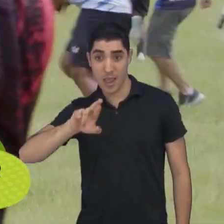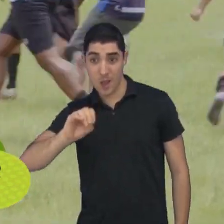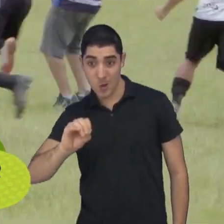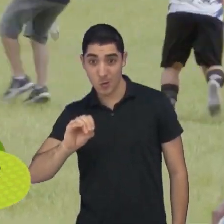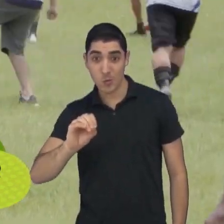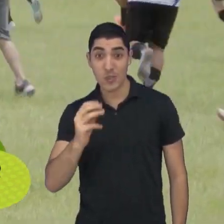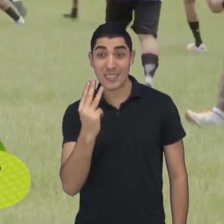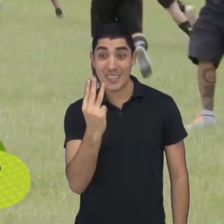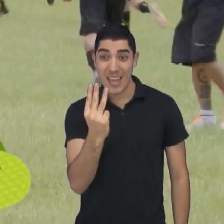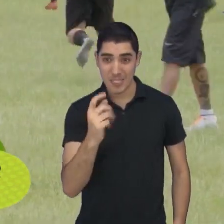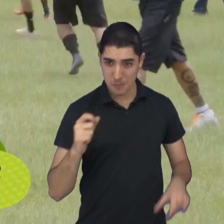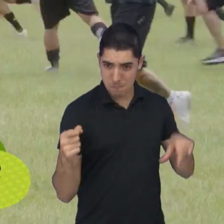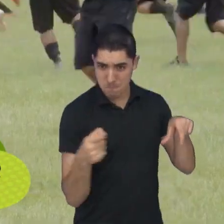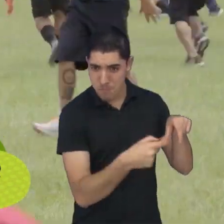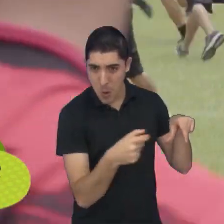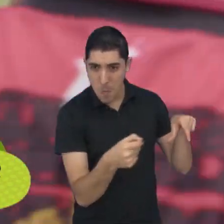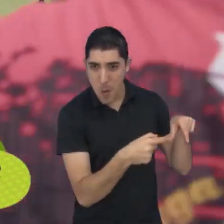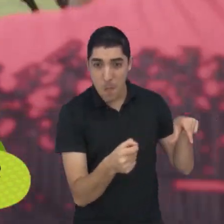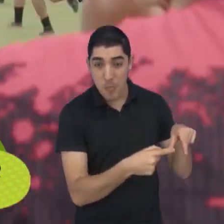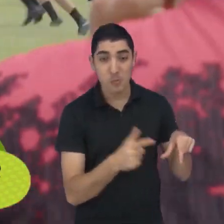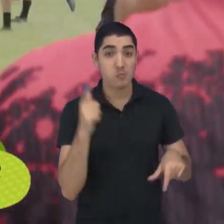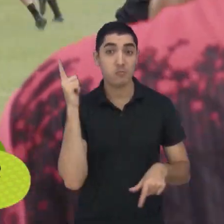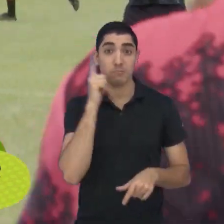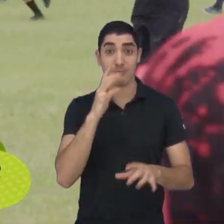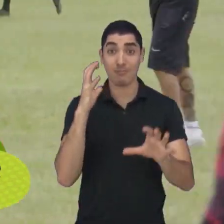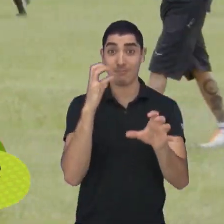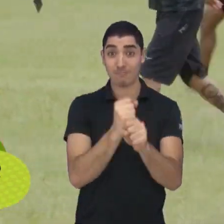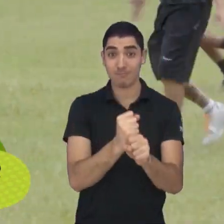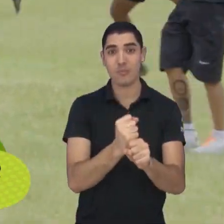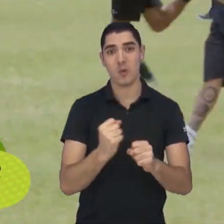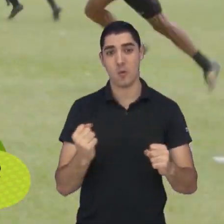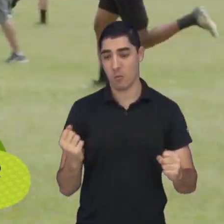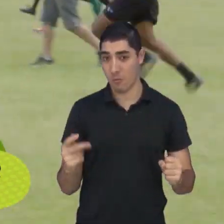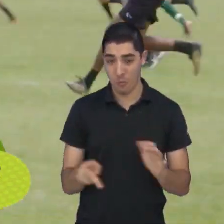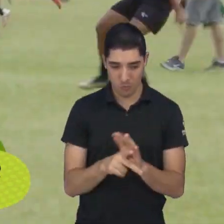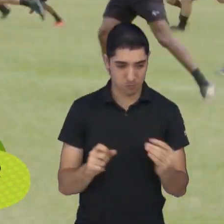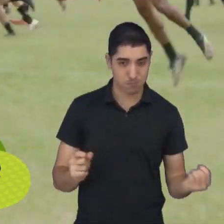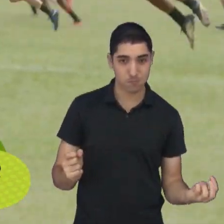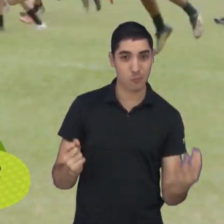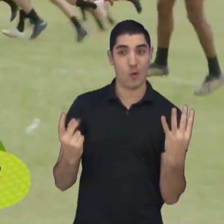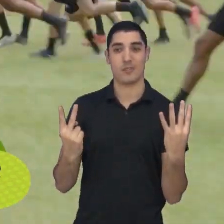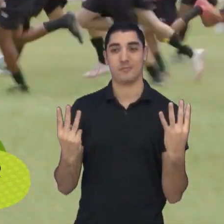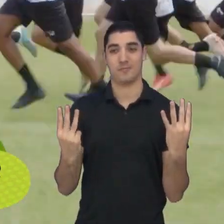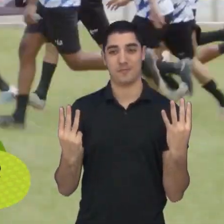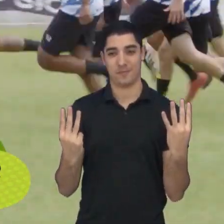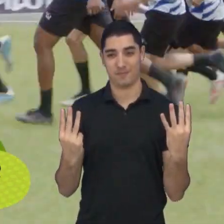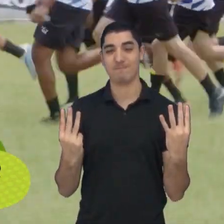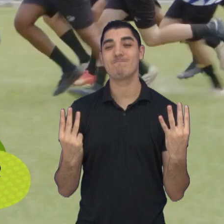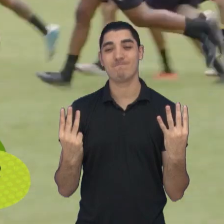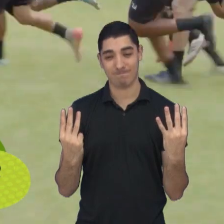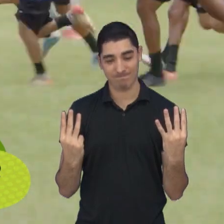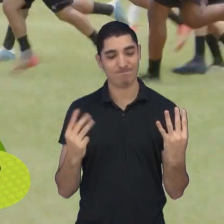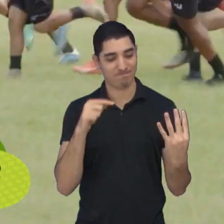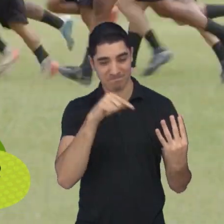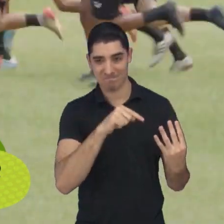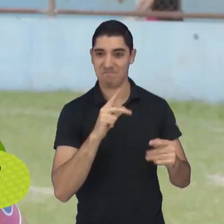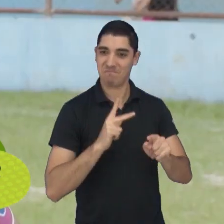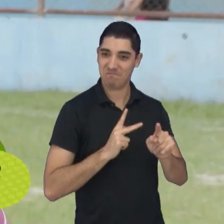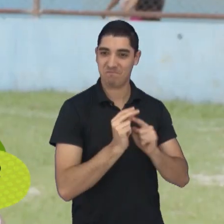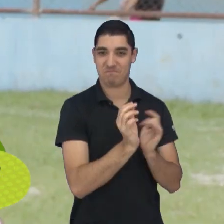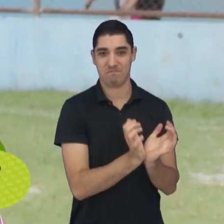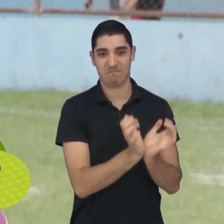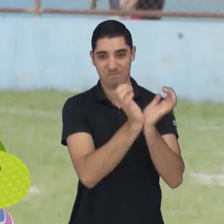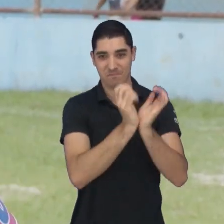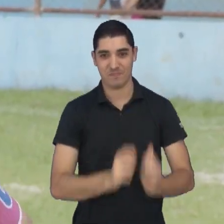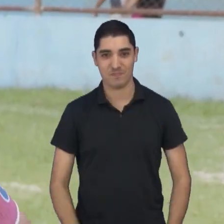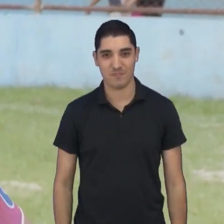jogo, o 10º no campeonato e o 4º gol do Bandeirantes na partida. Era o gol do título. Tem